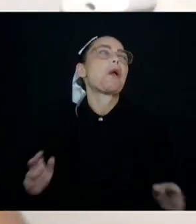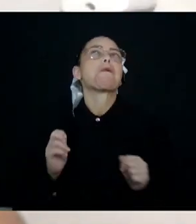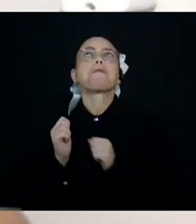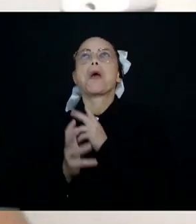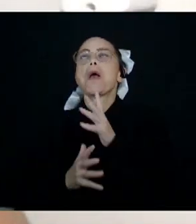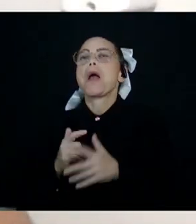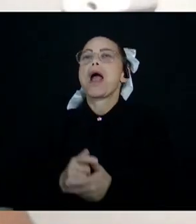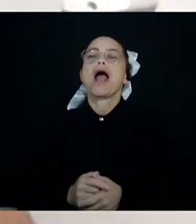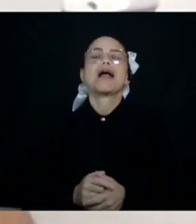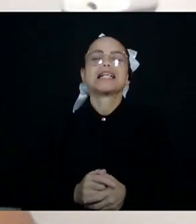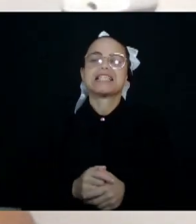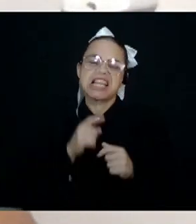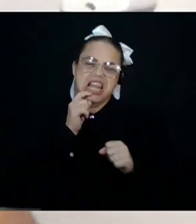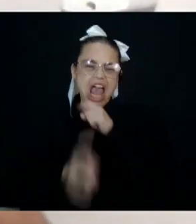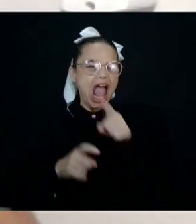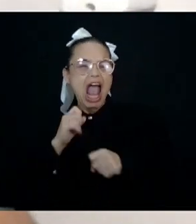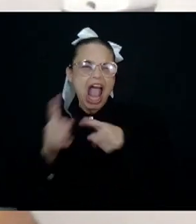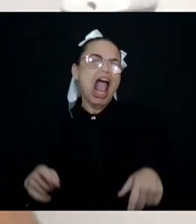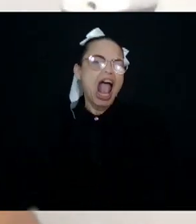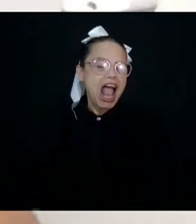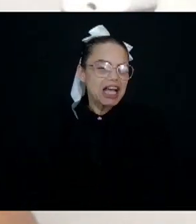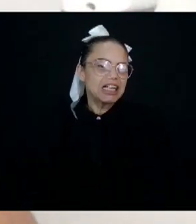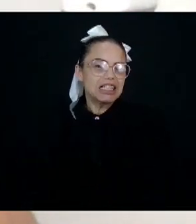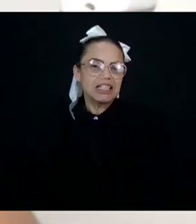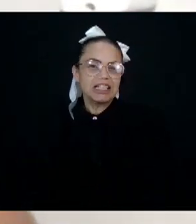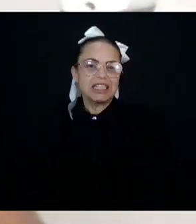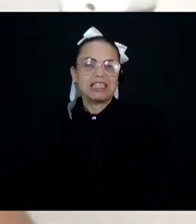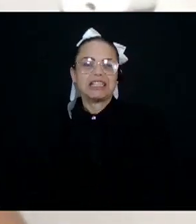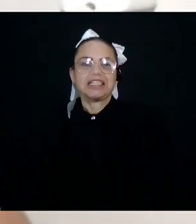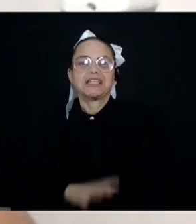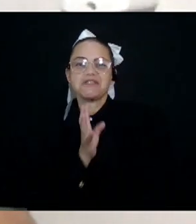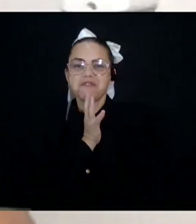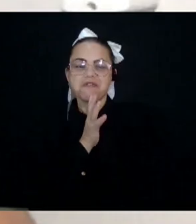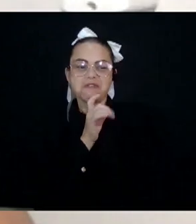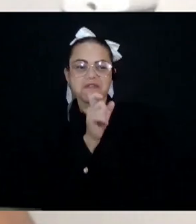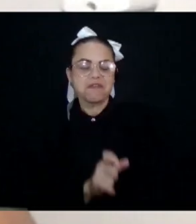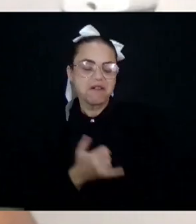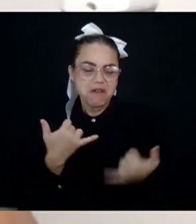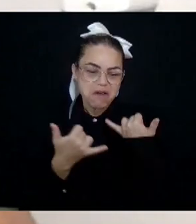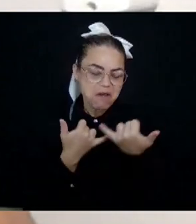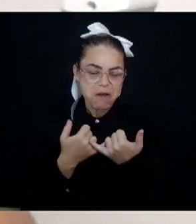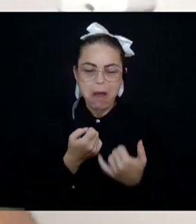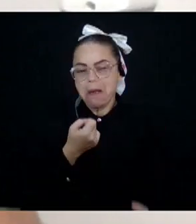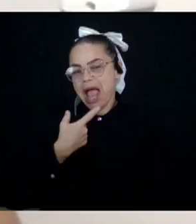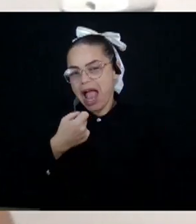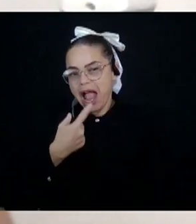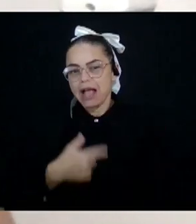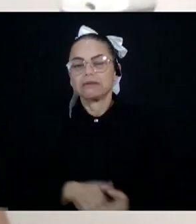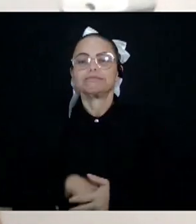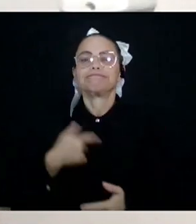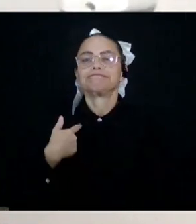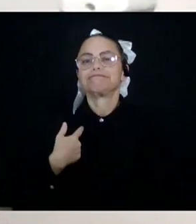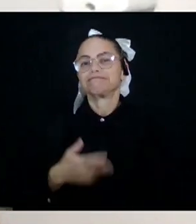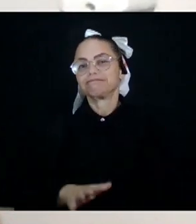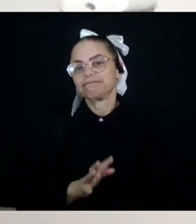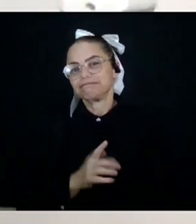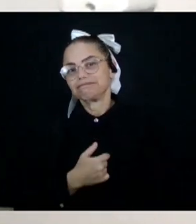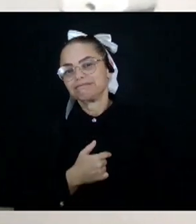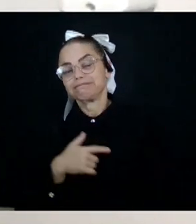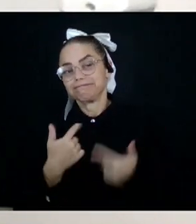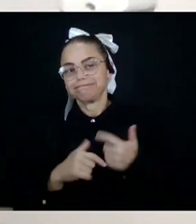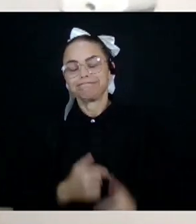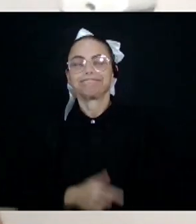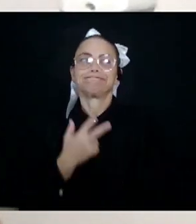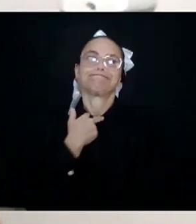xingar, alguém xinga. Se tiver que conhecer gente nova, conhece, ri, brinca, faz piada. Coisas que, geralmente, quando estou trabalhando, às vezes não